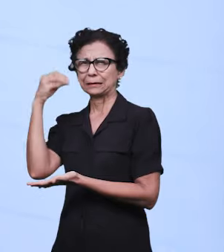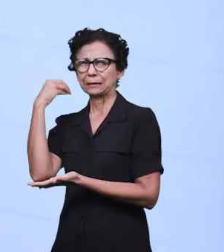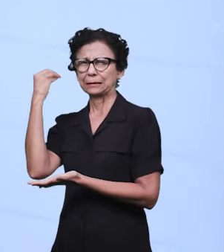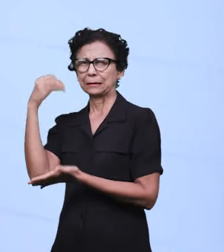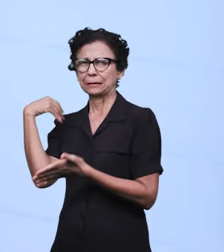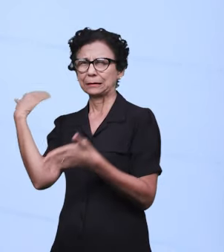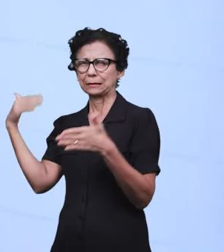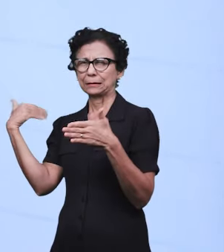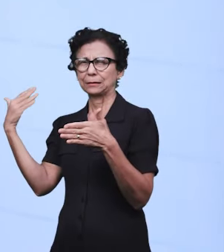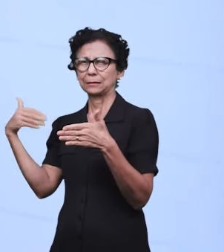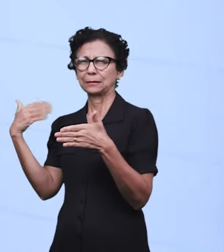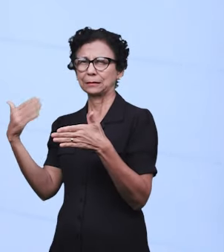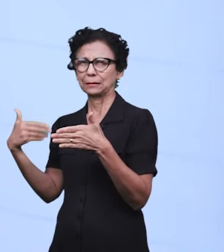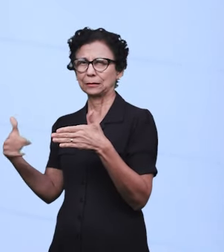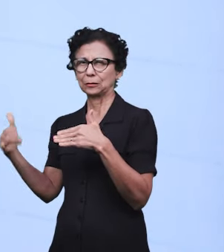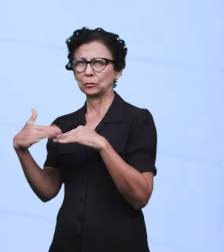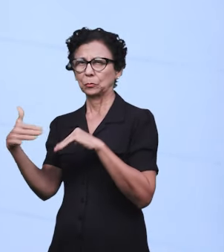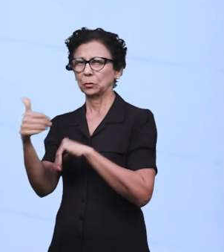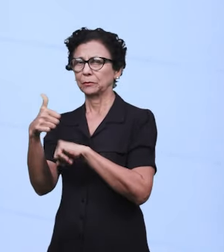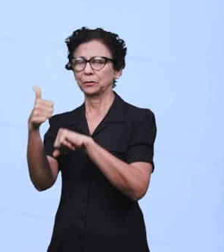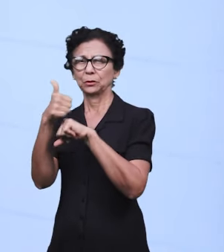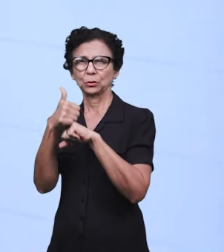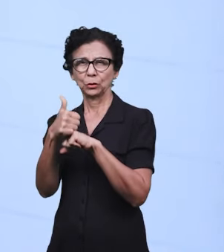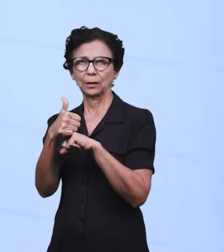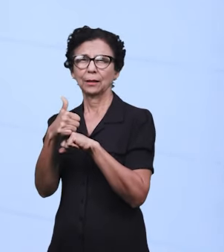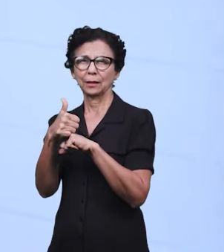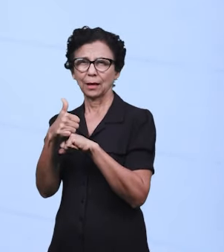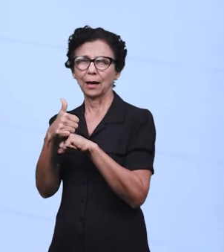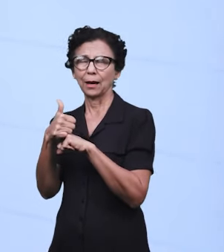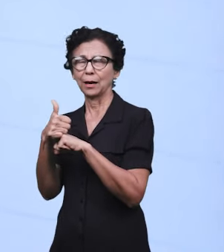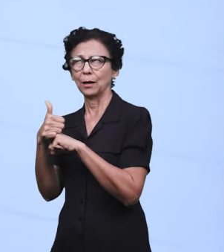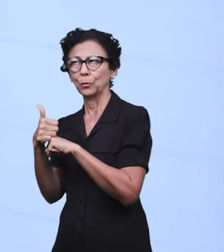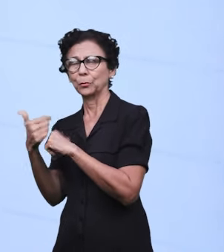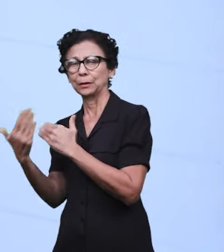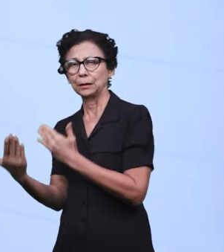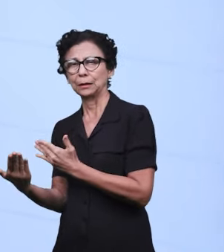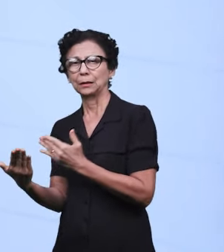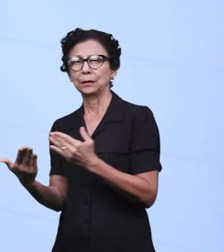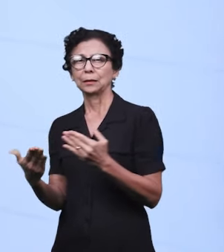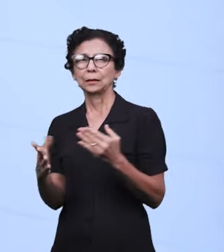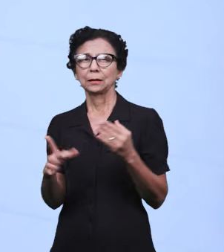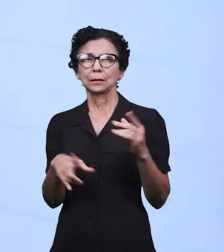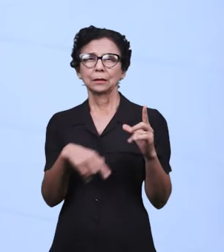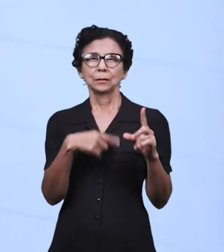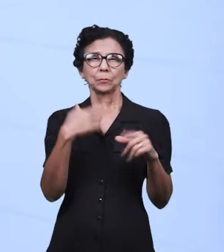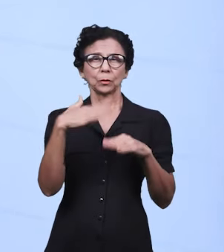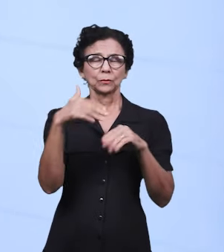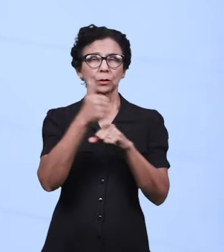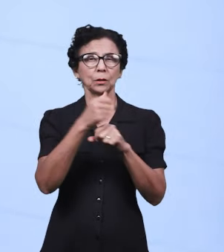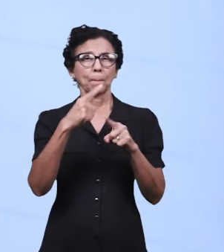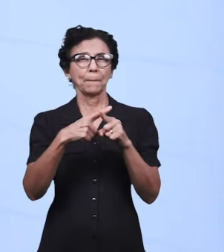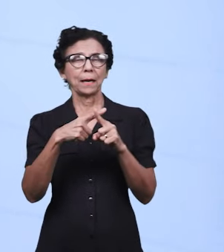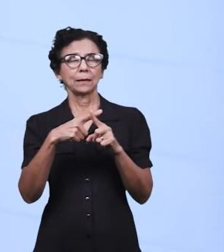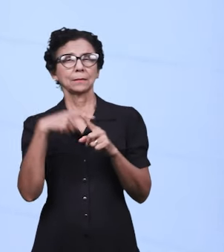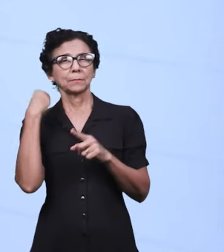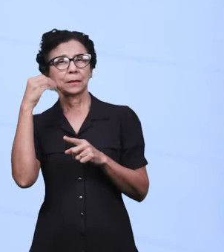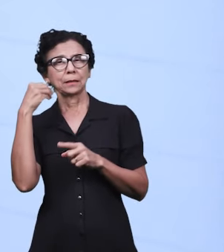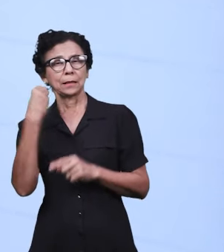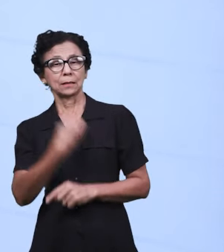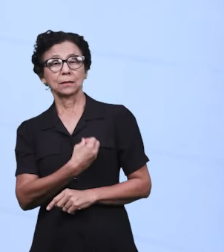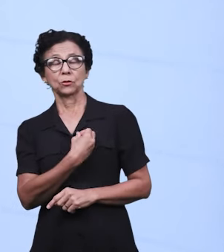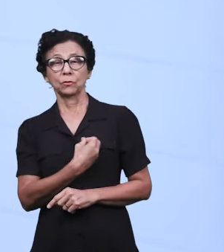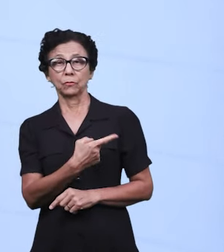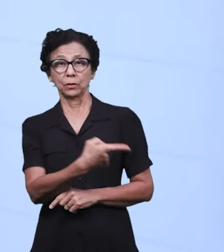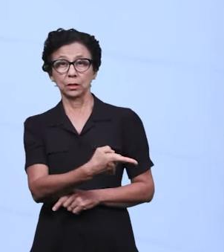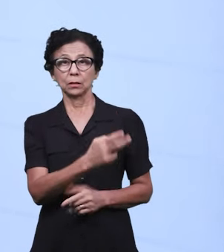experiência profissional que, somada à sua experiência de vida, vai ser muito satisfatório para a